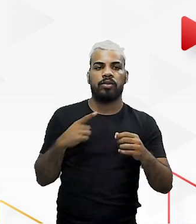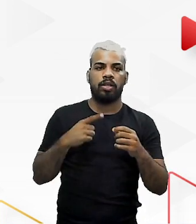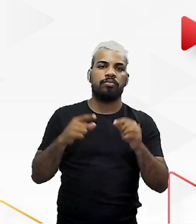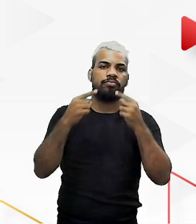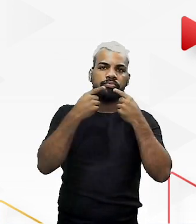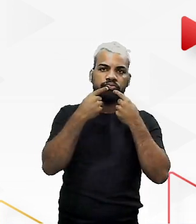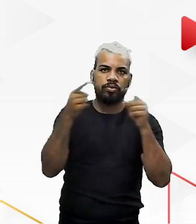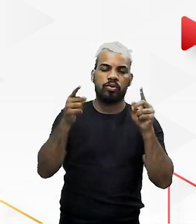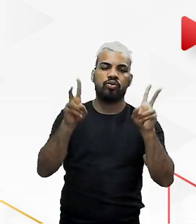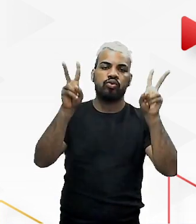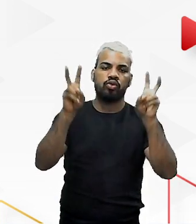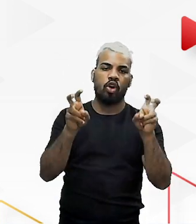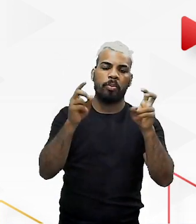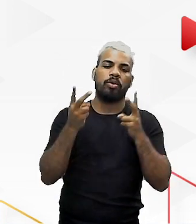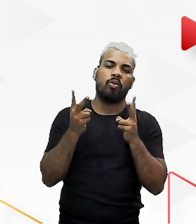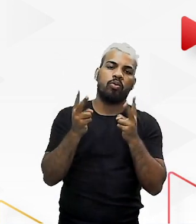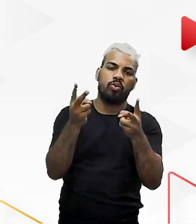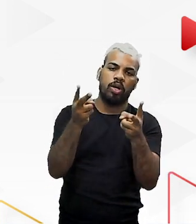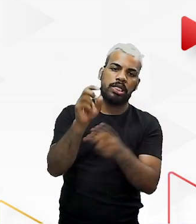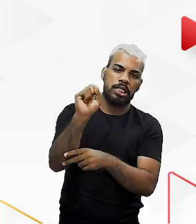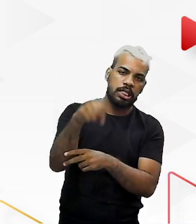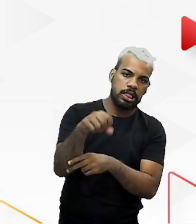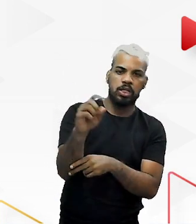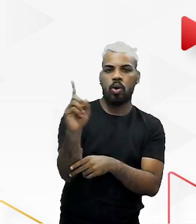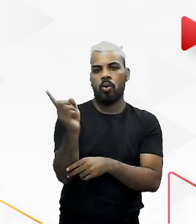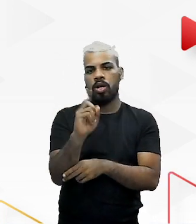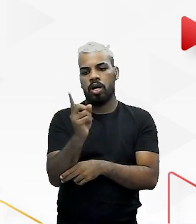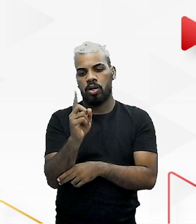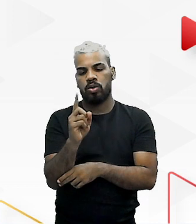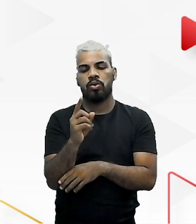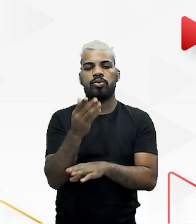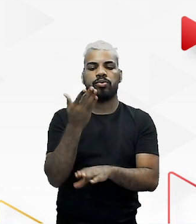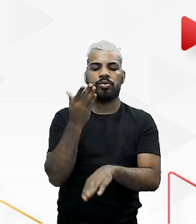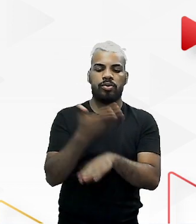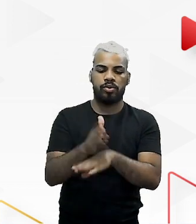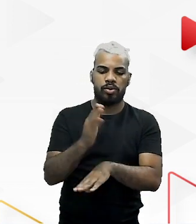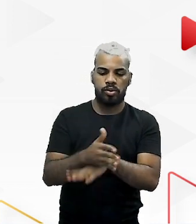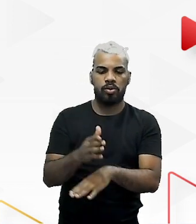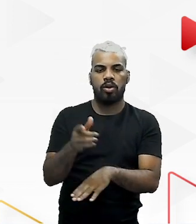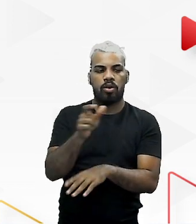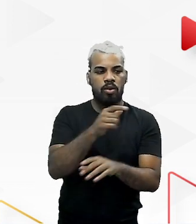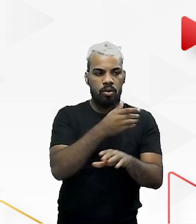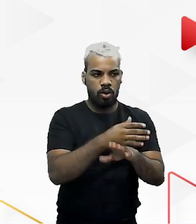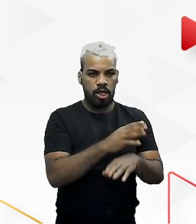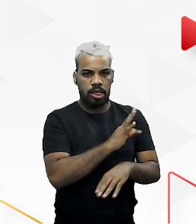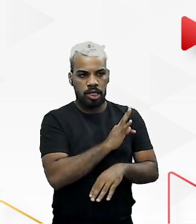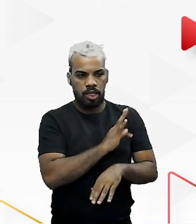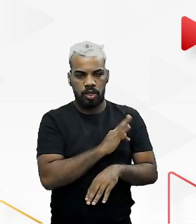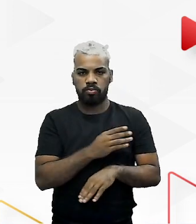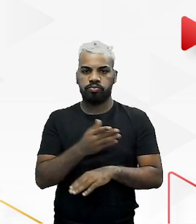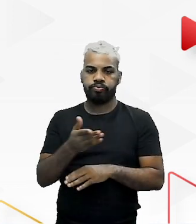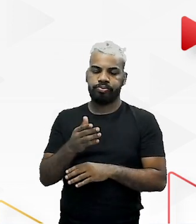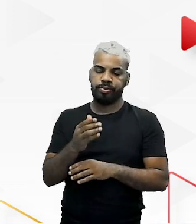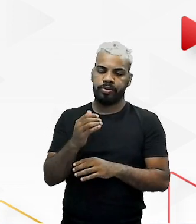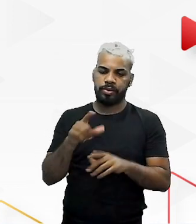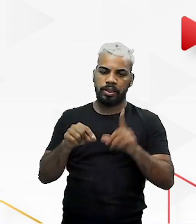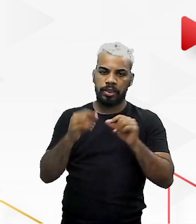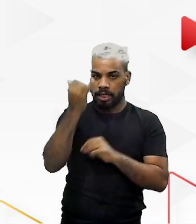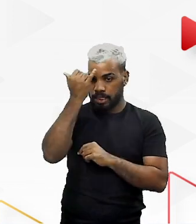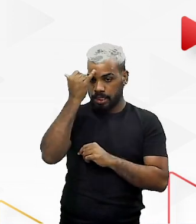especulação a respeito da continuidade ou não do treinador com os jogadores na seleção da Índia,